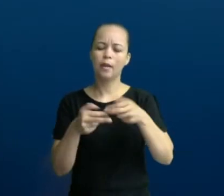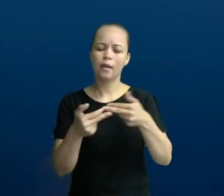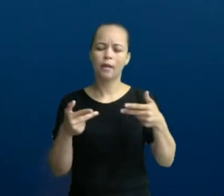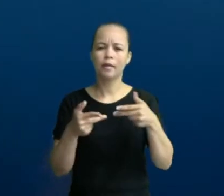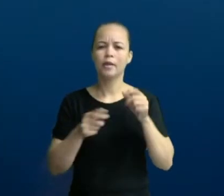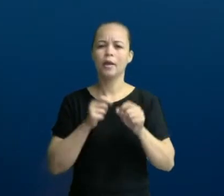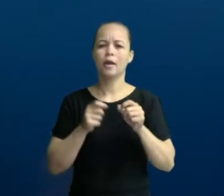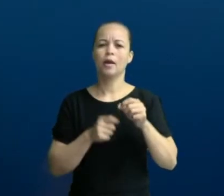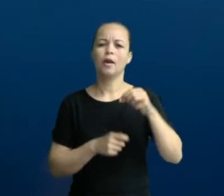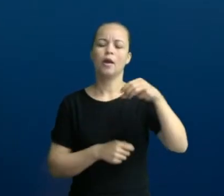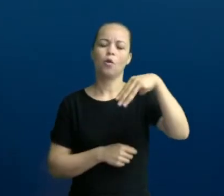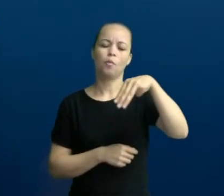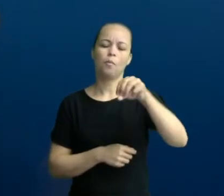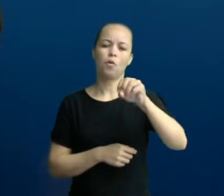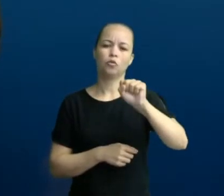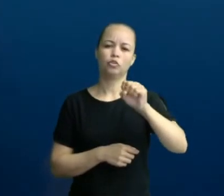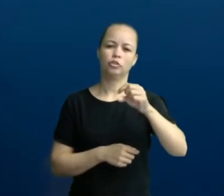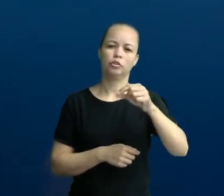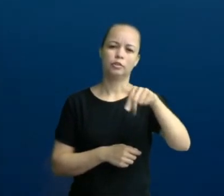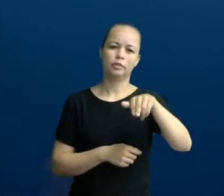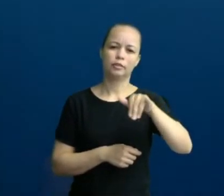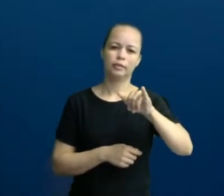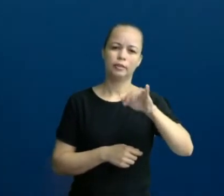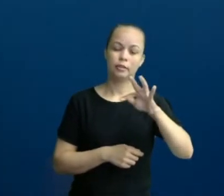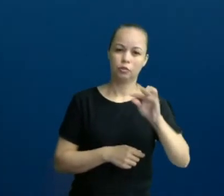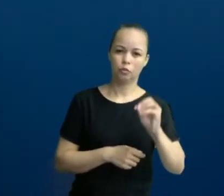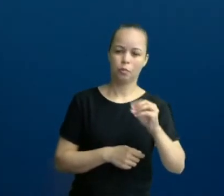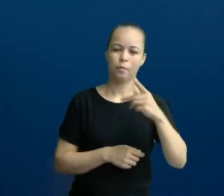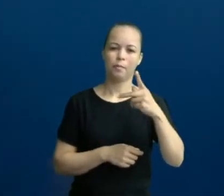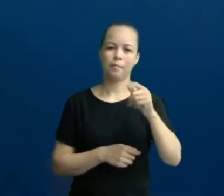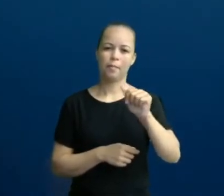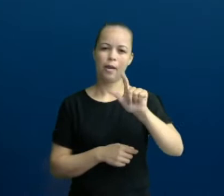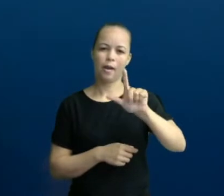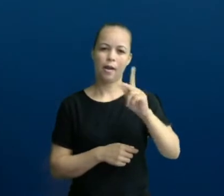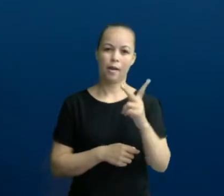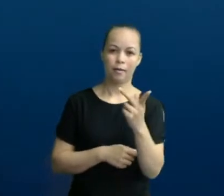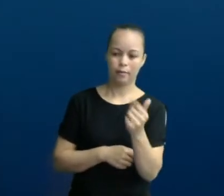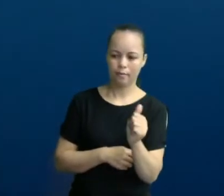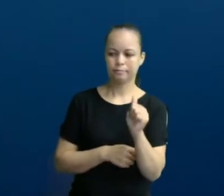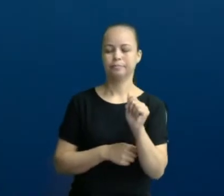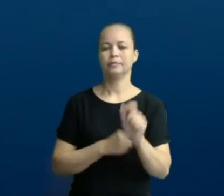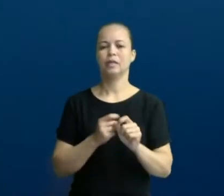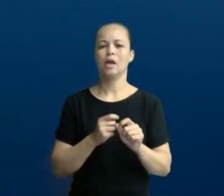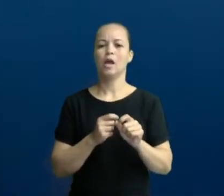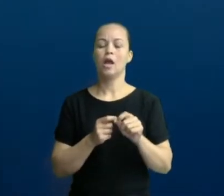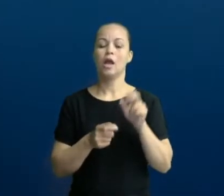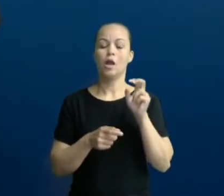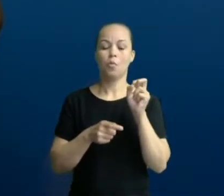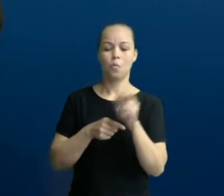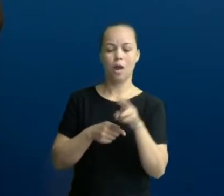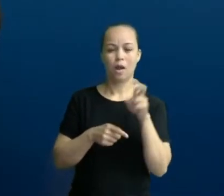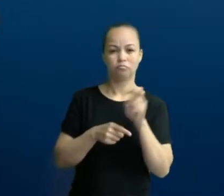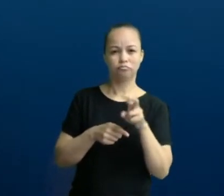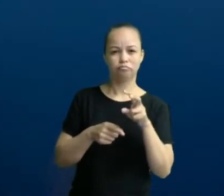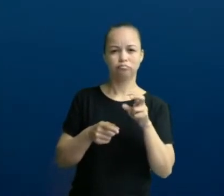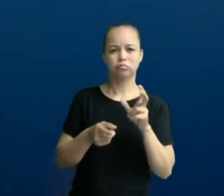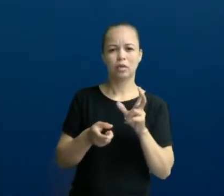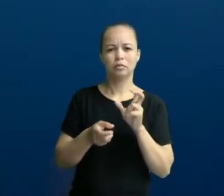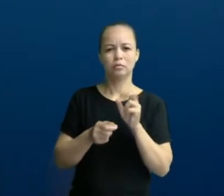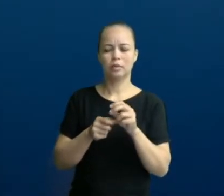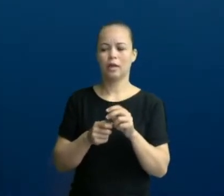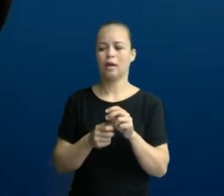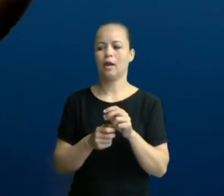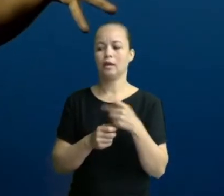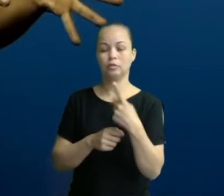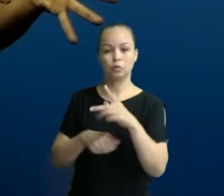mosquito palha, tá? E esse mosquito palha, justamente, ele é um agente transmissor da leishmaniose. A leishmaniose